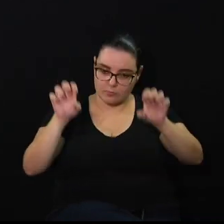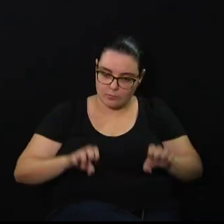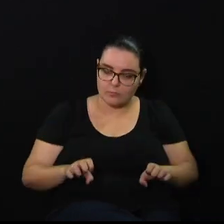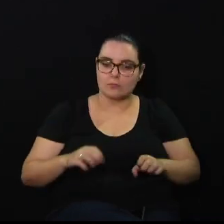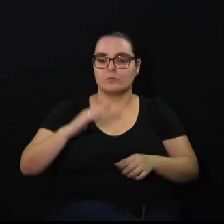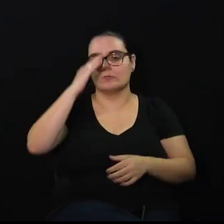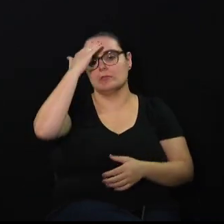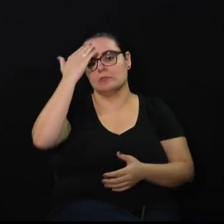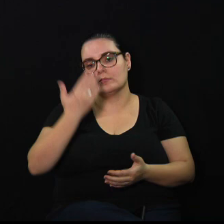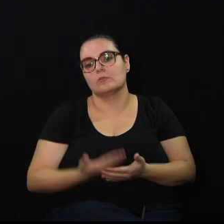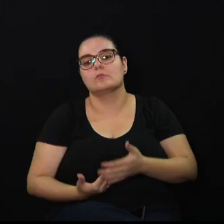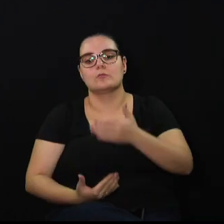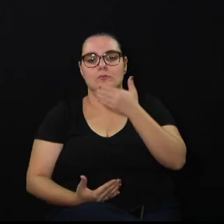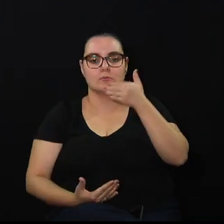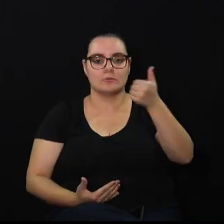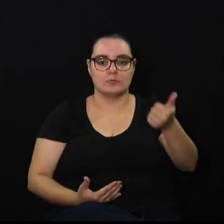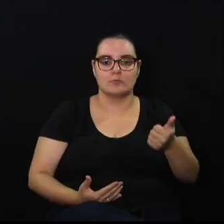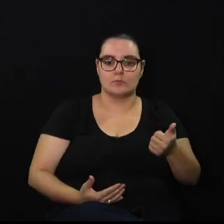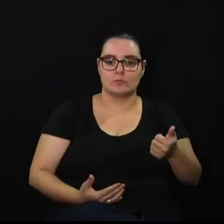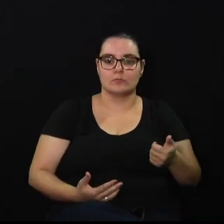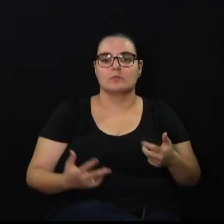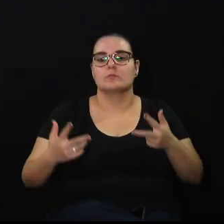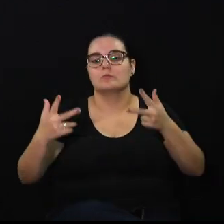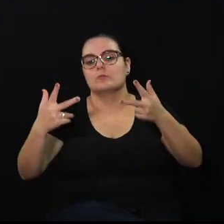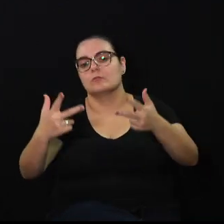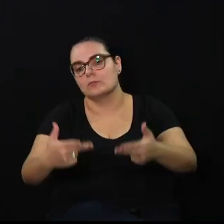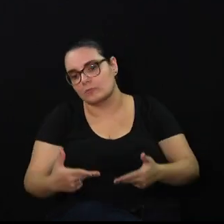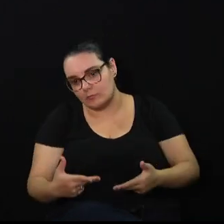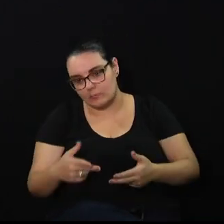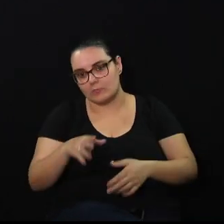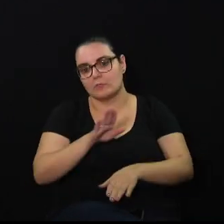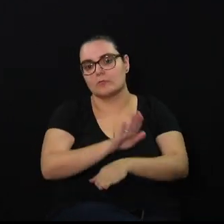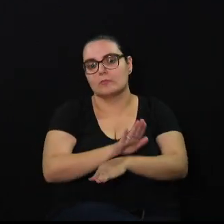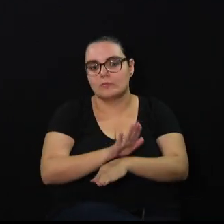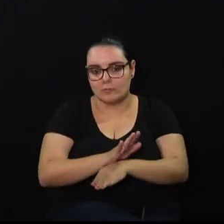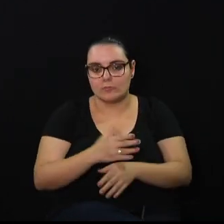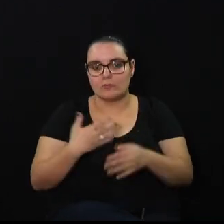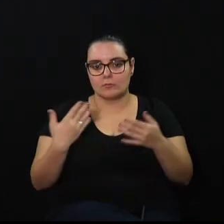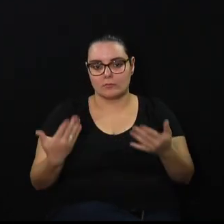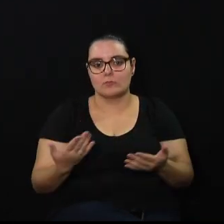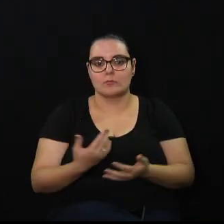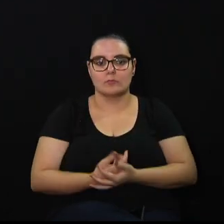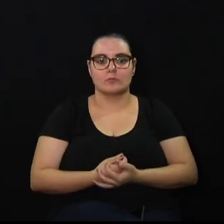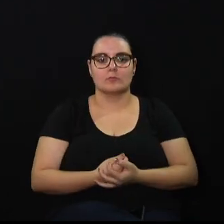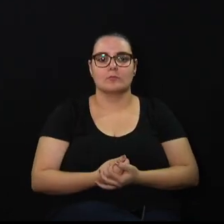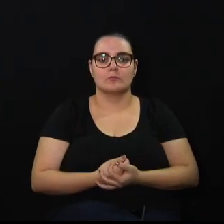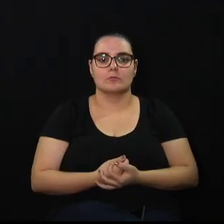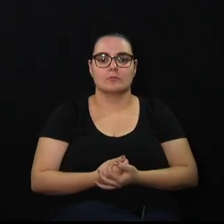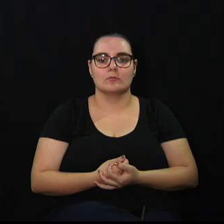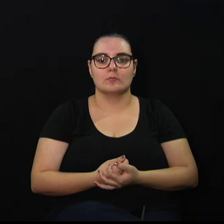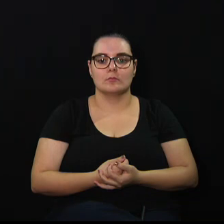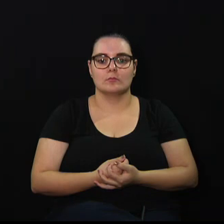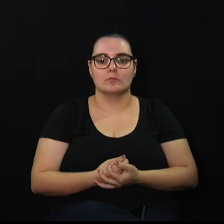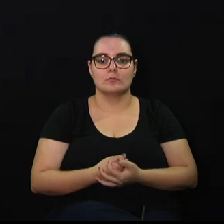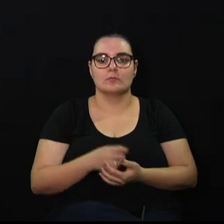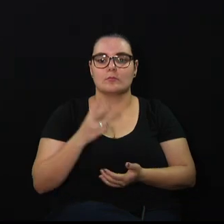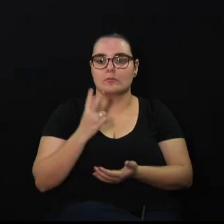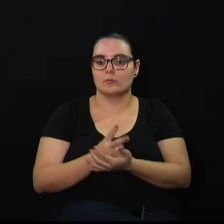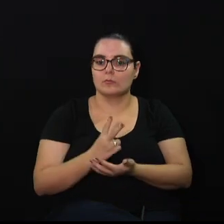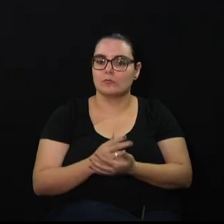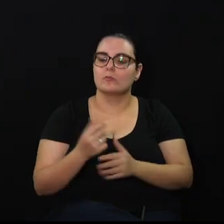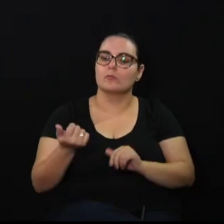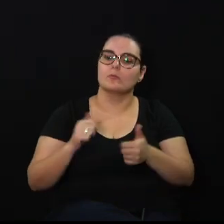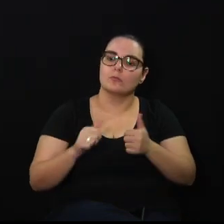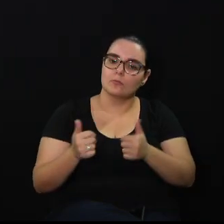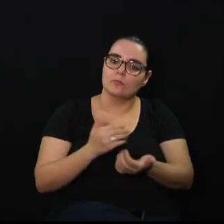também será melhor intervenção a partir de estudos científicos a gente sempre começa com uma